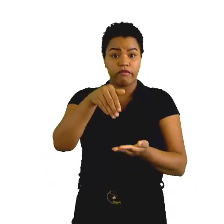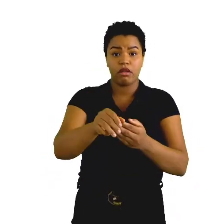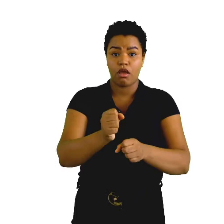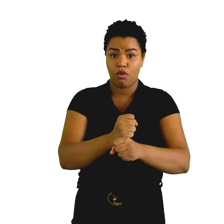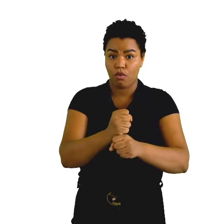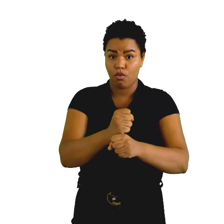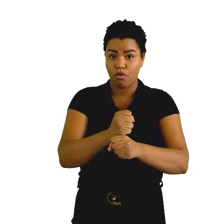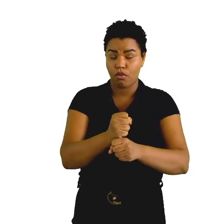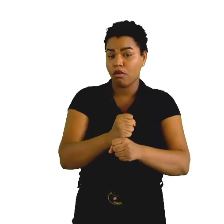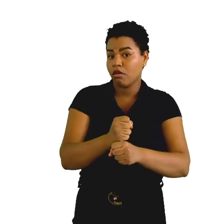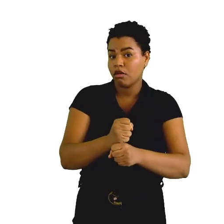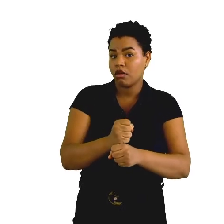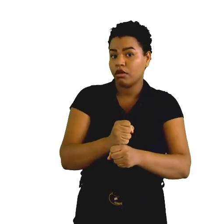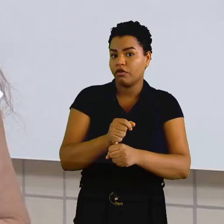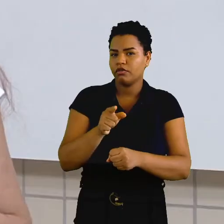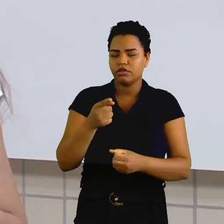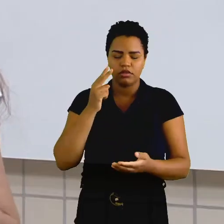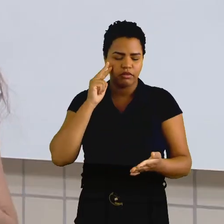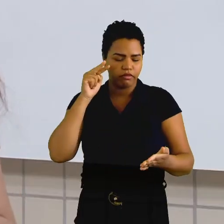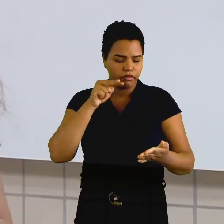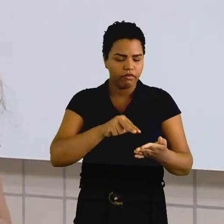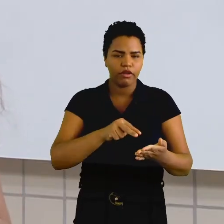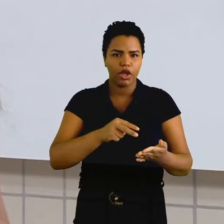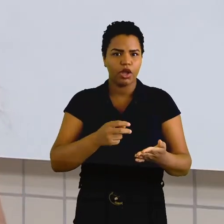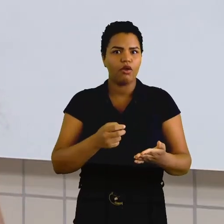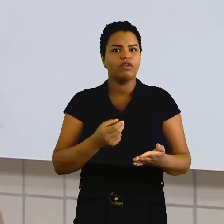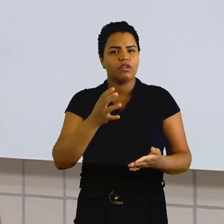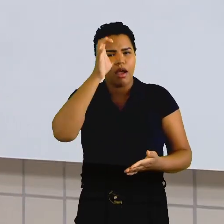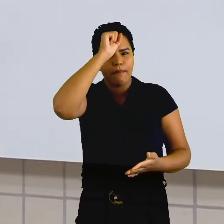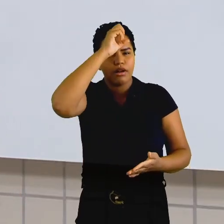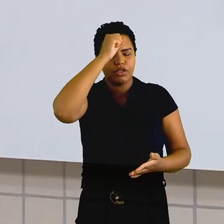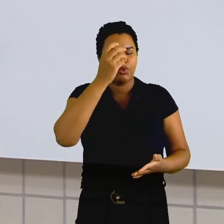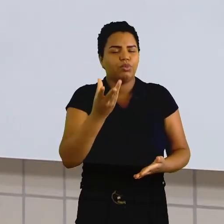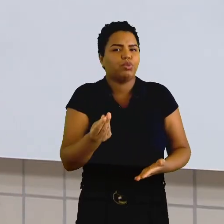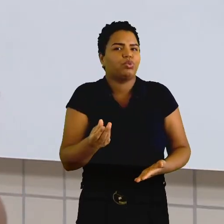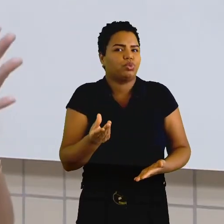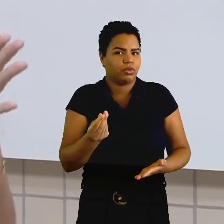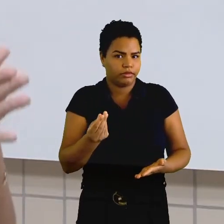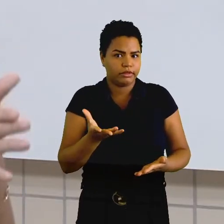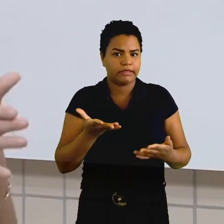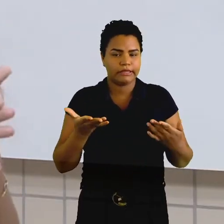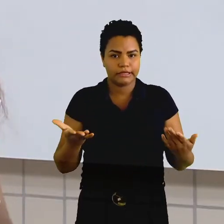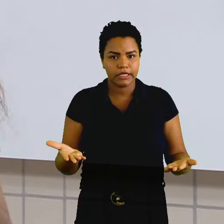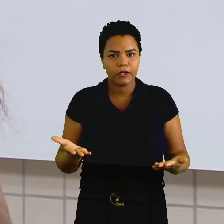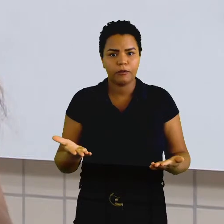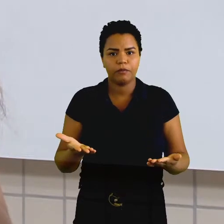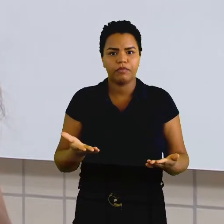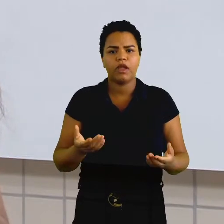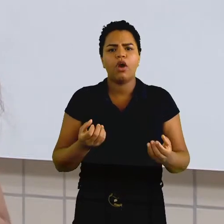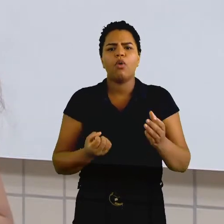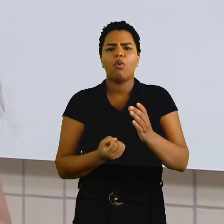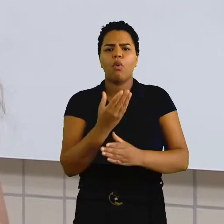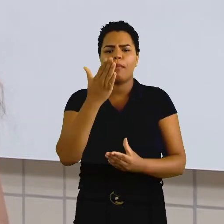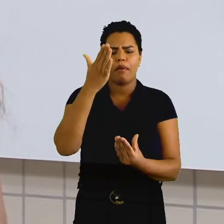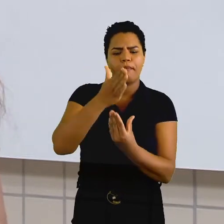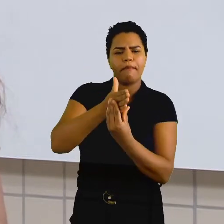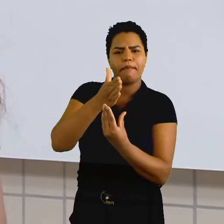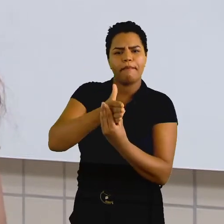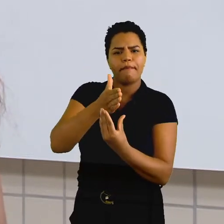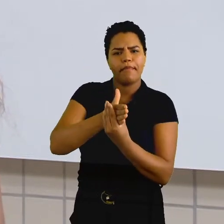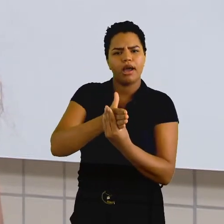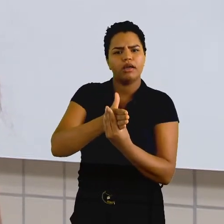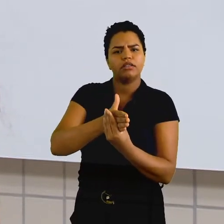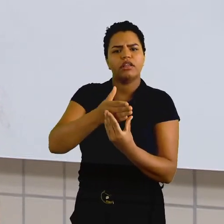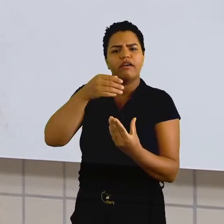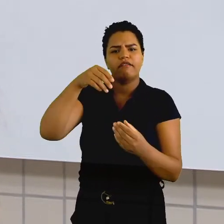o quanto você aprendeu. Então, o que você pode fazer? Quem puder, compra uma pasta e vai